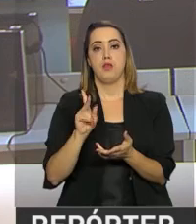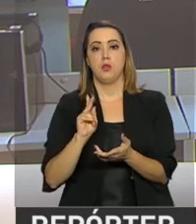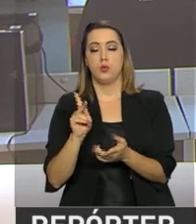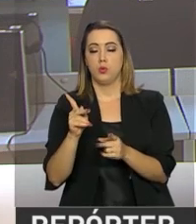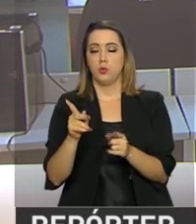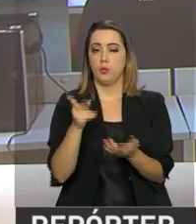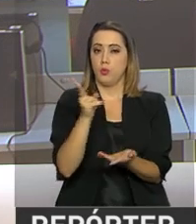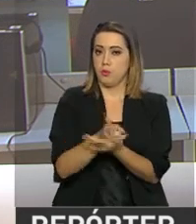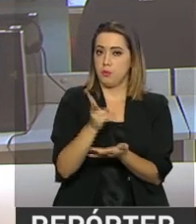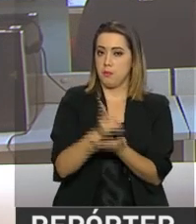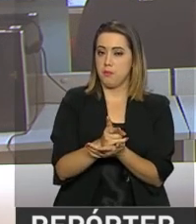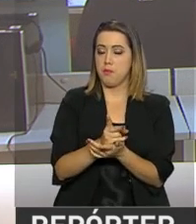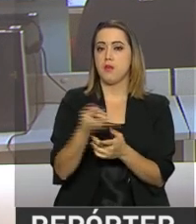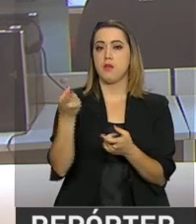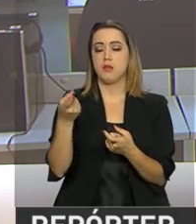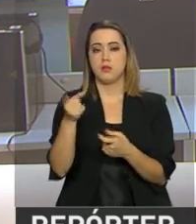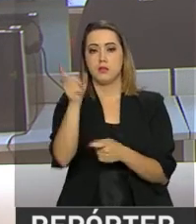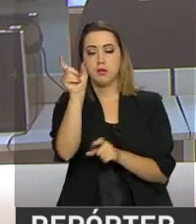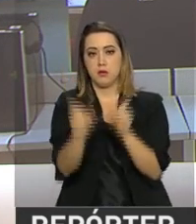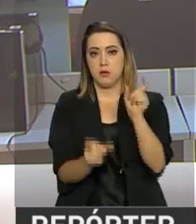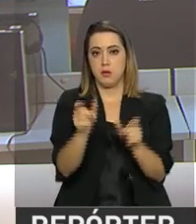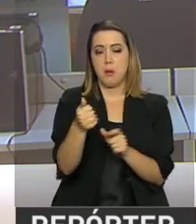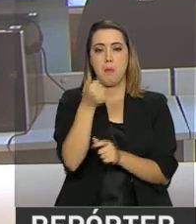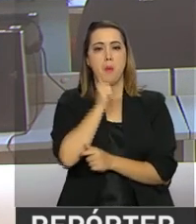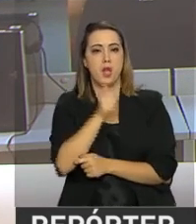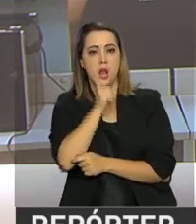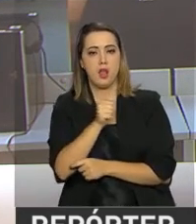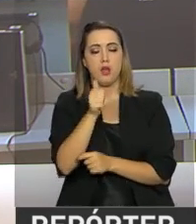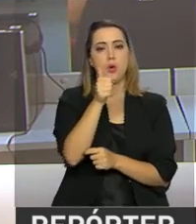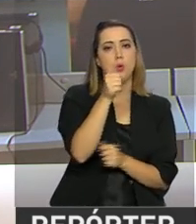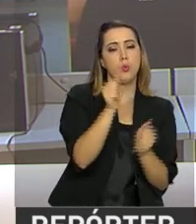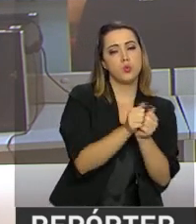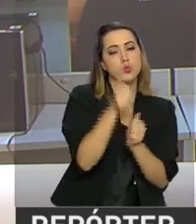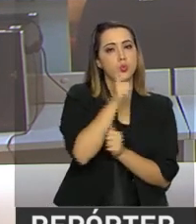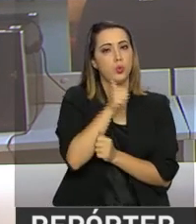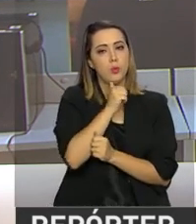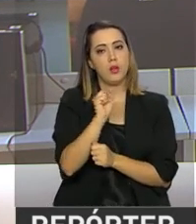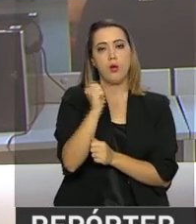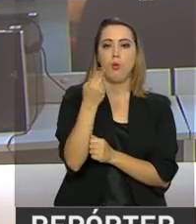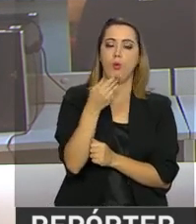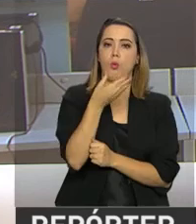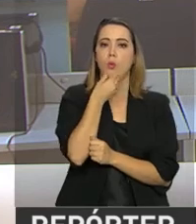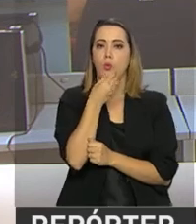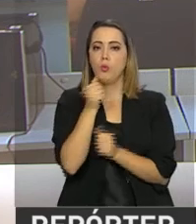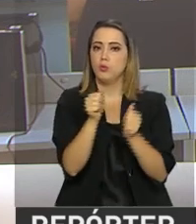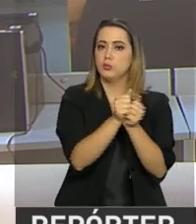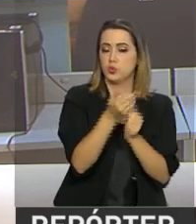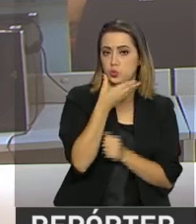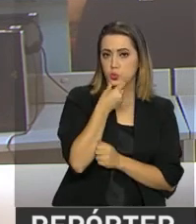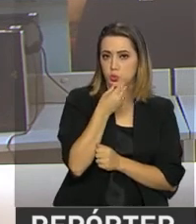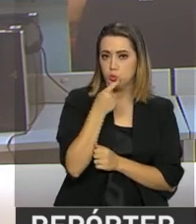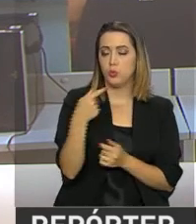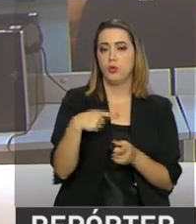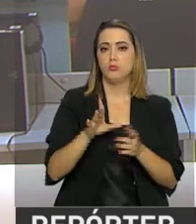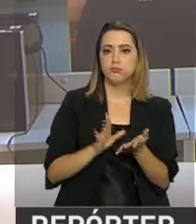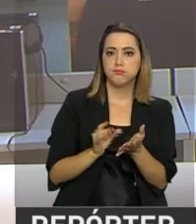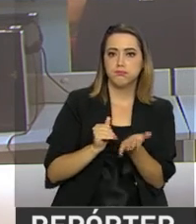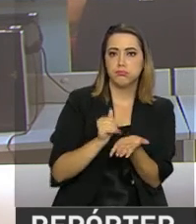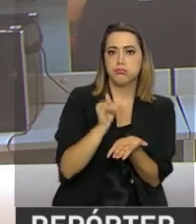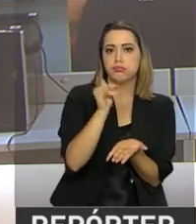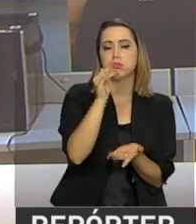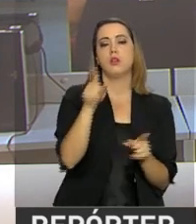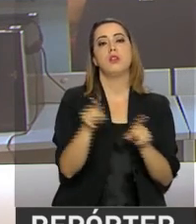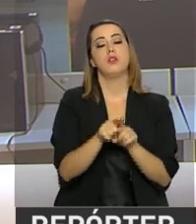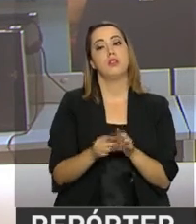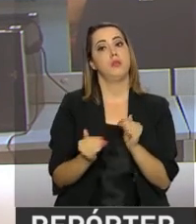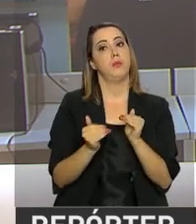quase 5 vezes mais do que os casamentos entre homens e mulheres. E também aumentou o número de mulheres que decidiram ter filhos mais